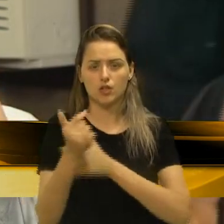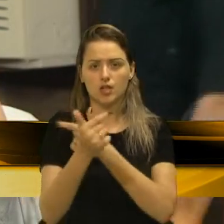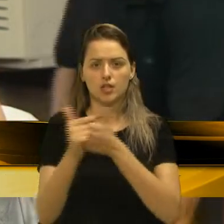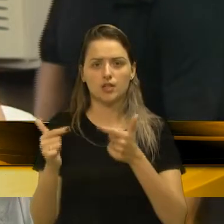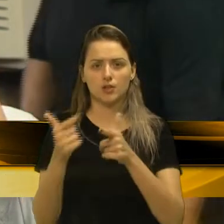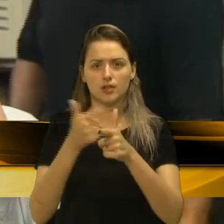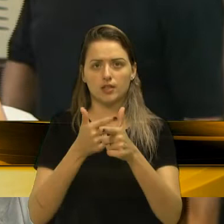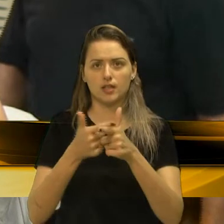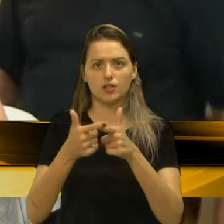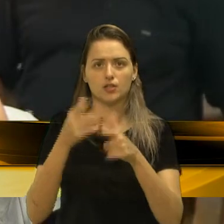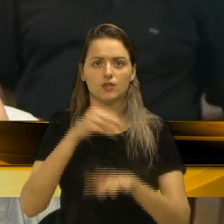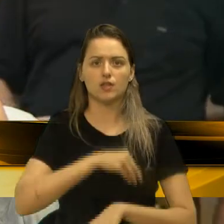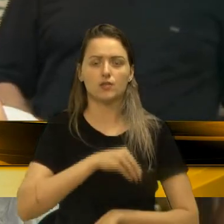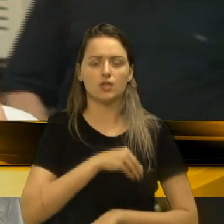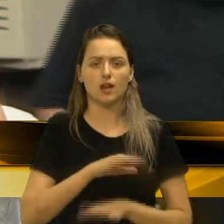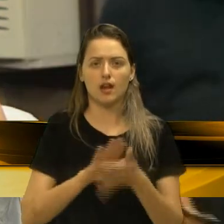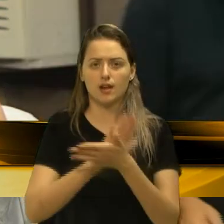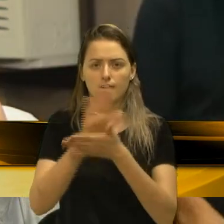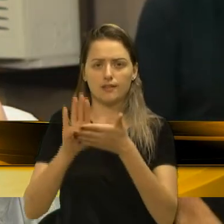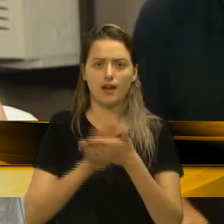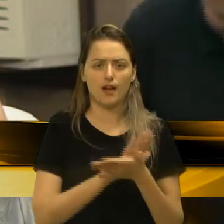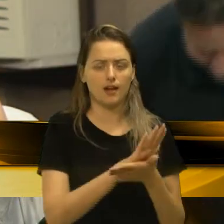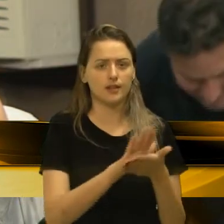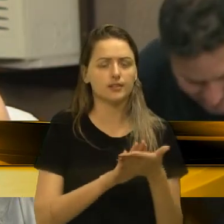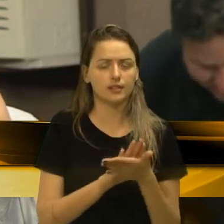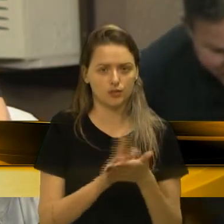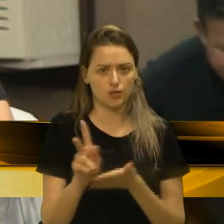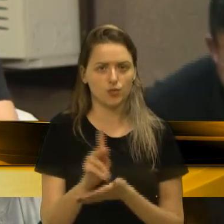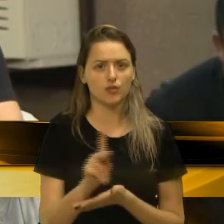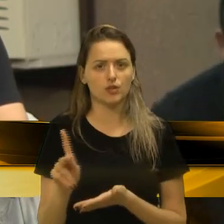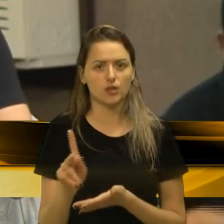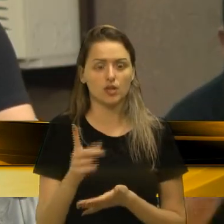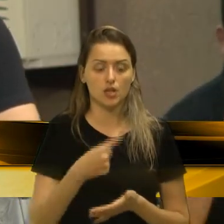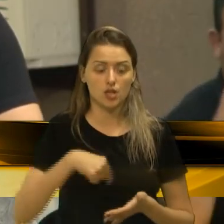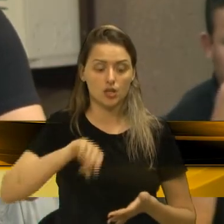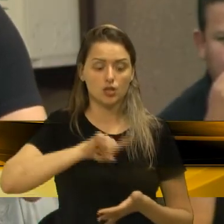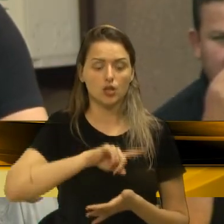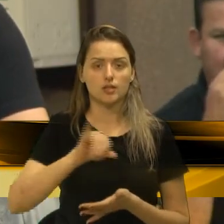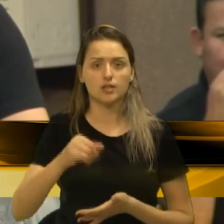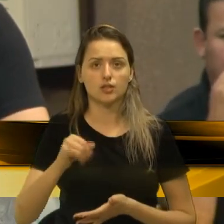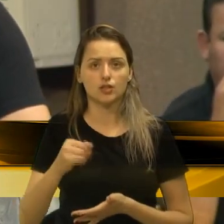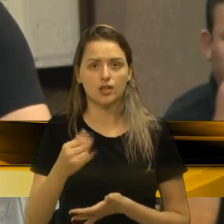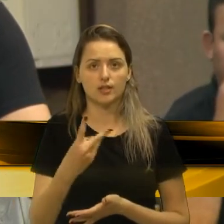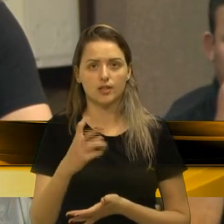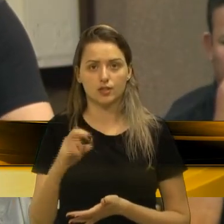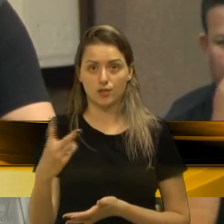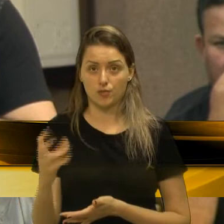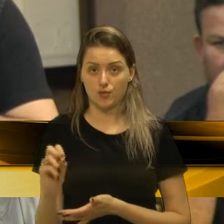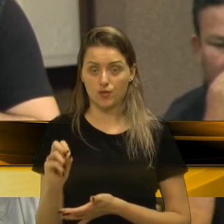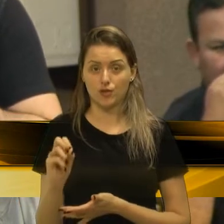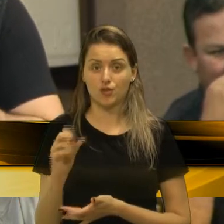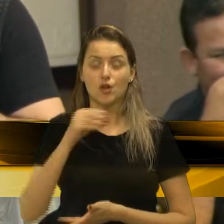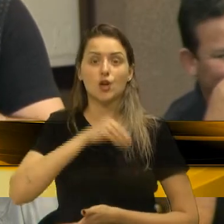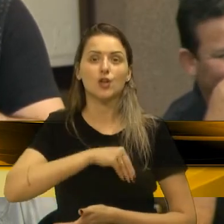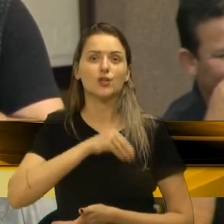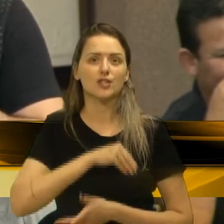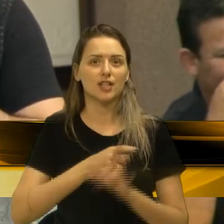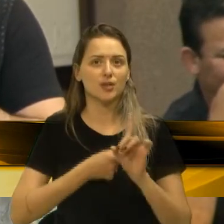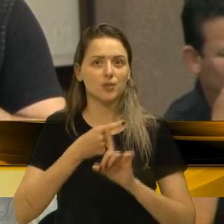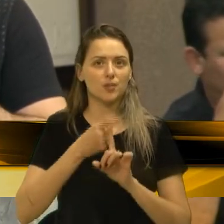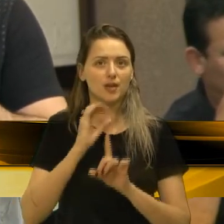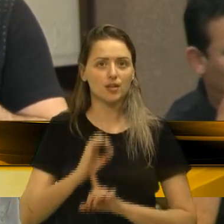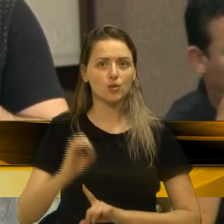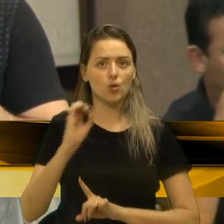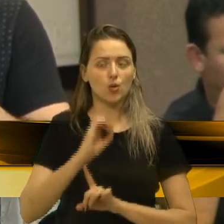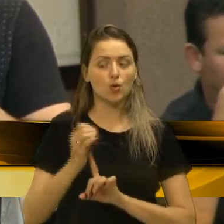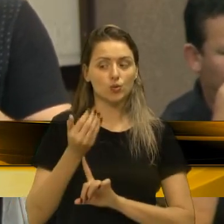salário parcelado de nenhuma categoria do Estado. Nós chegaremos em janeiro de 2020, os salários de outubro